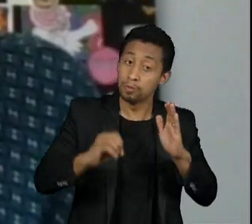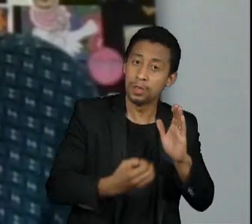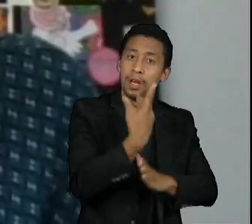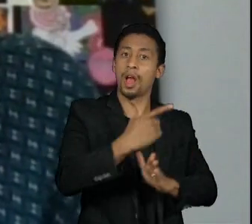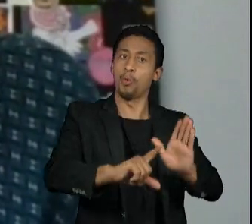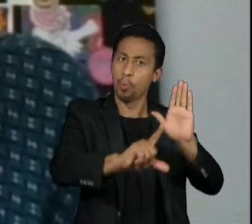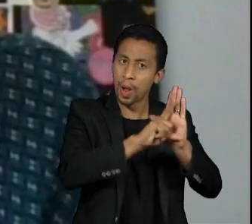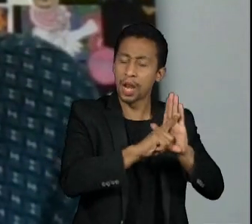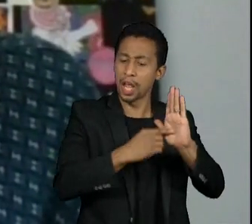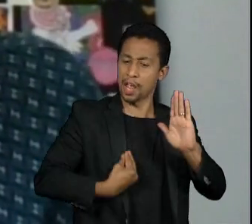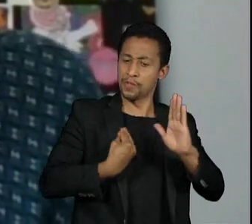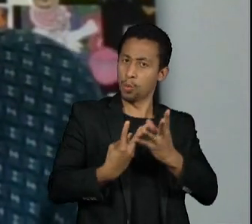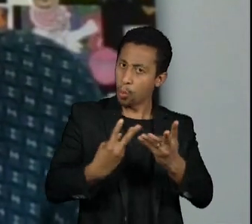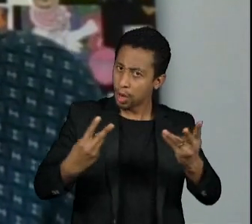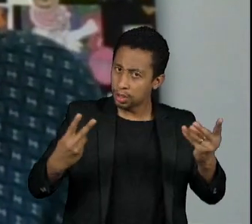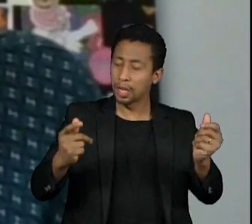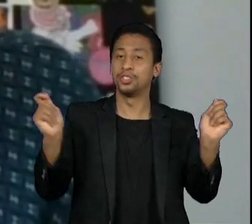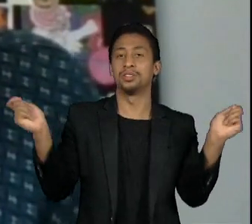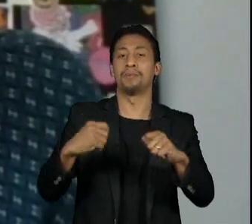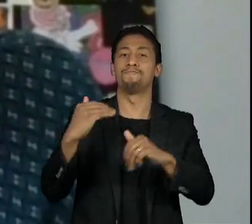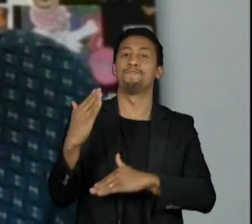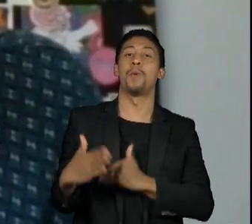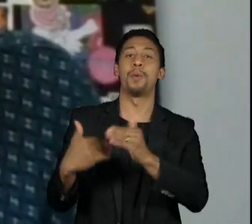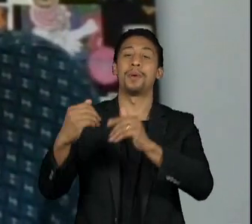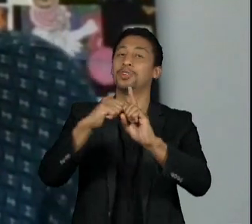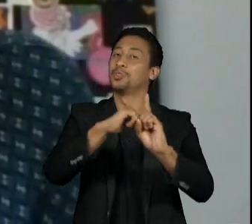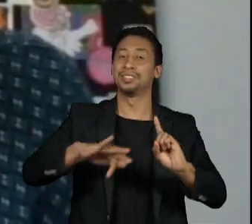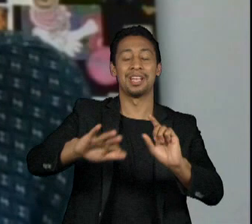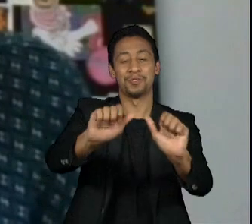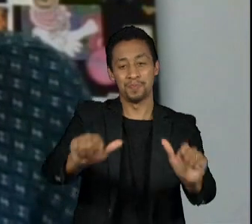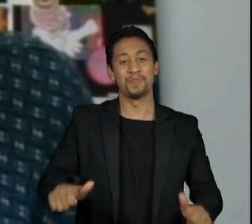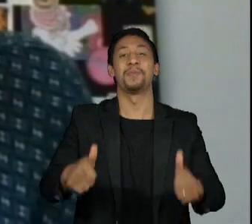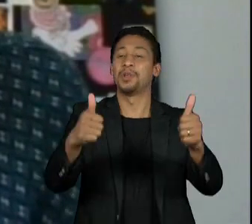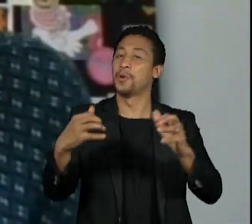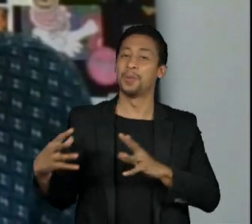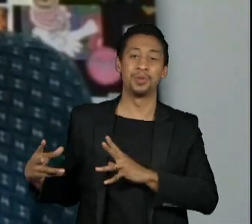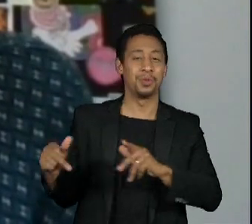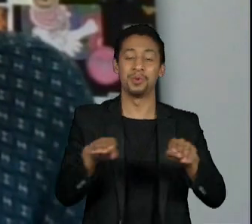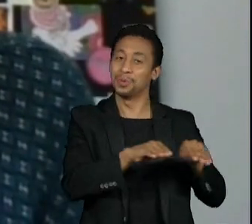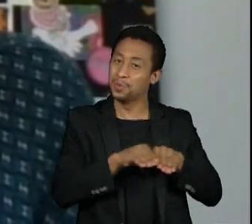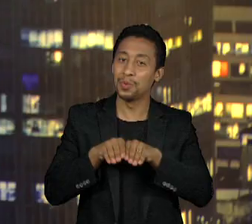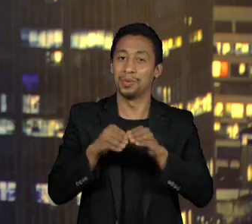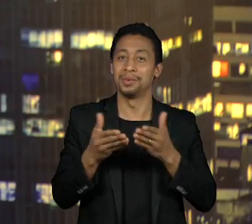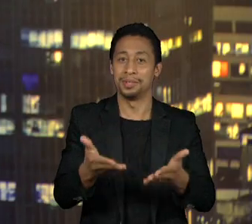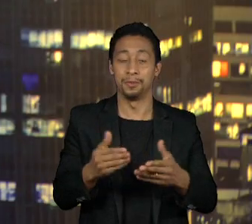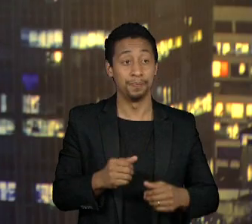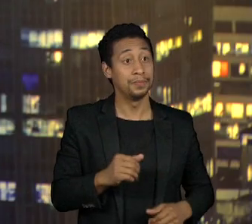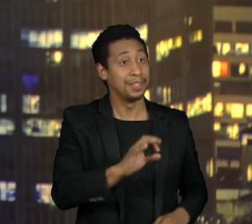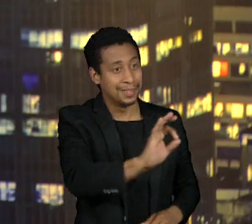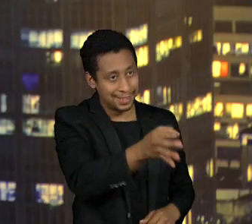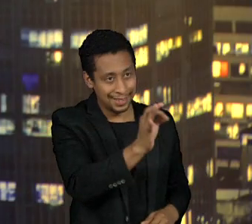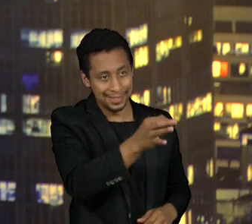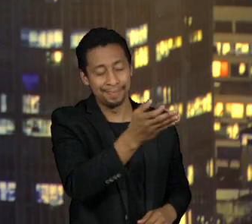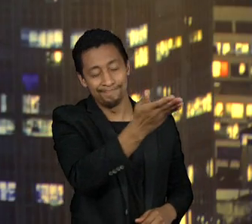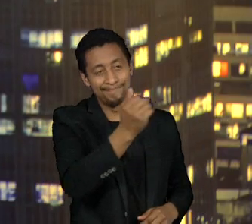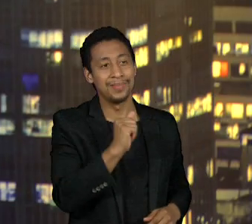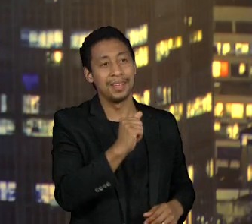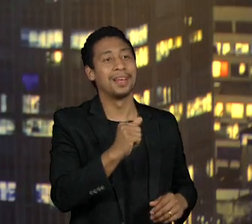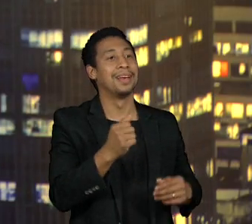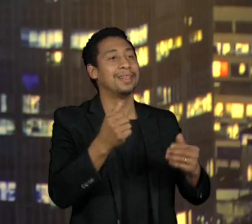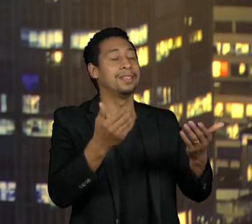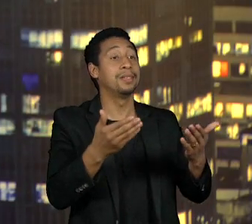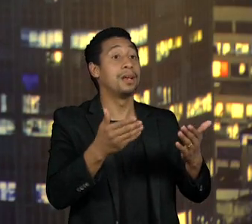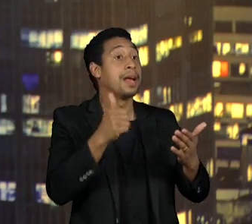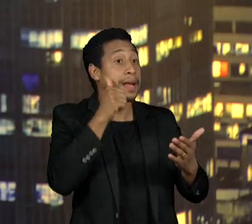impulsionar esse desenvolvimento para uma sociedade que é melhor para todo mundo, uma sociedade mais igualitária. Exatamente, é falar sobre o assunto para que a